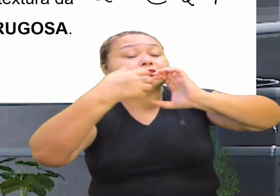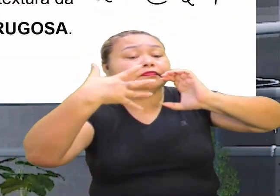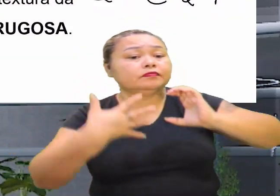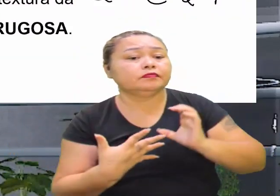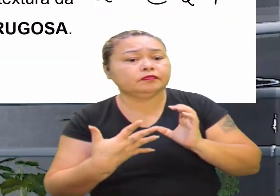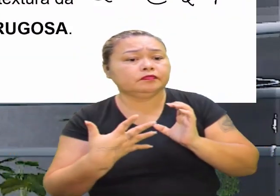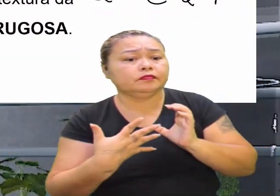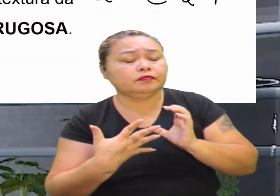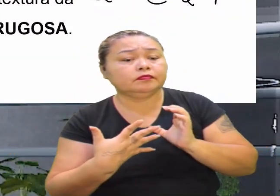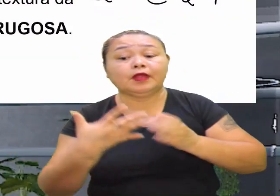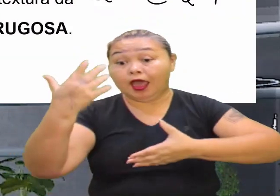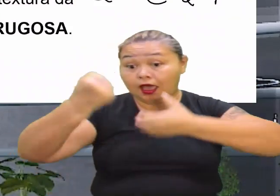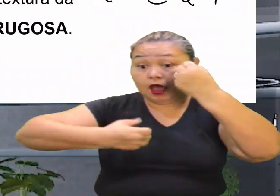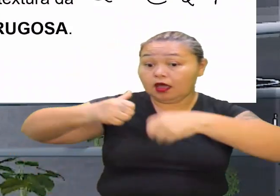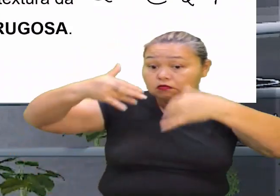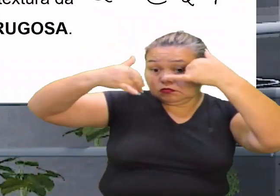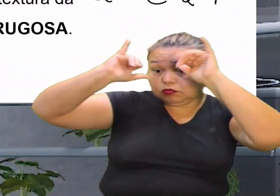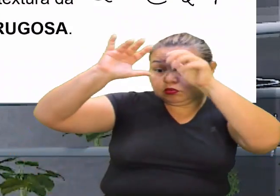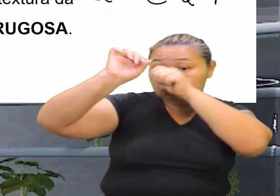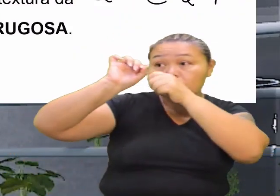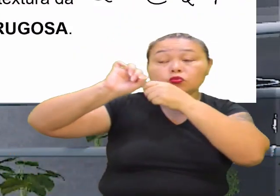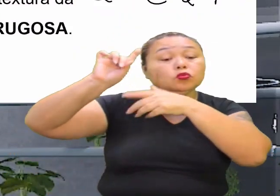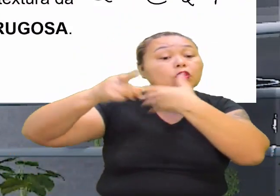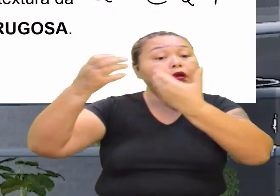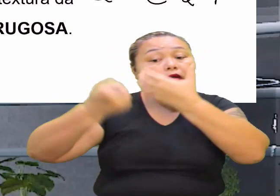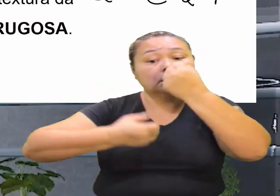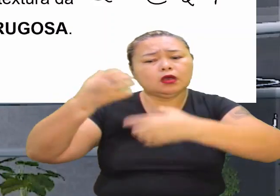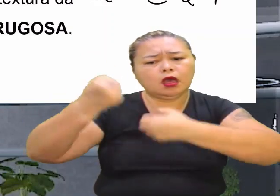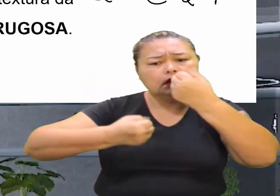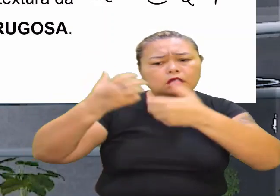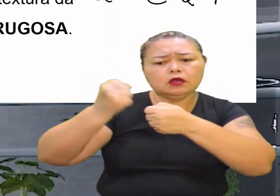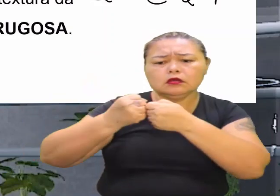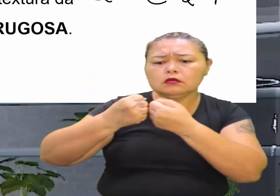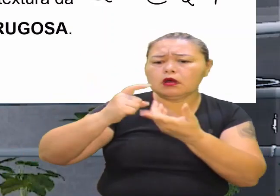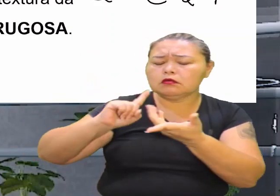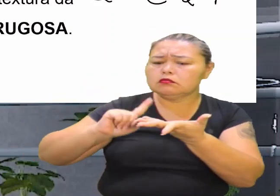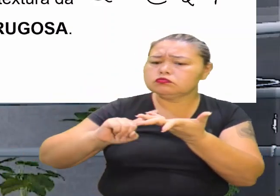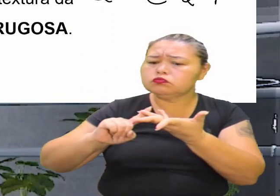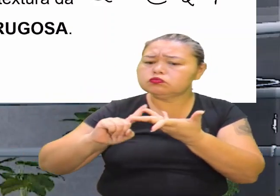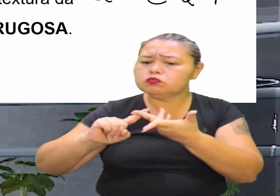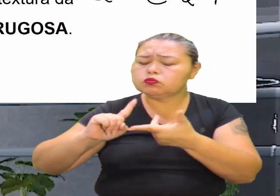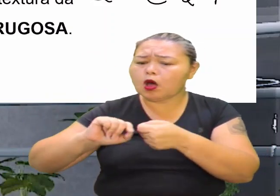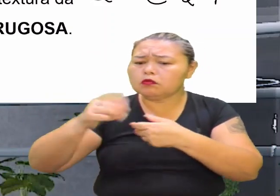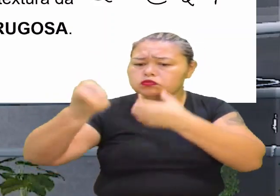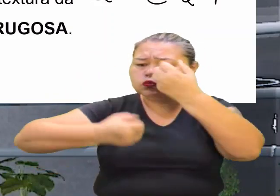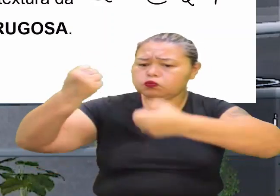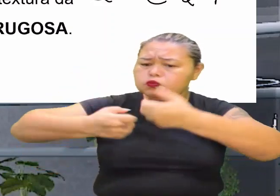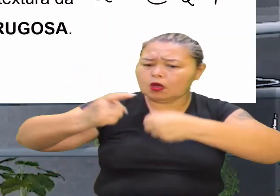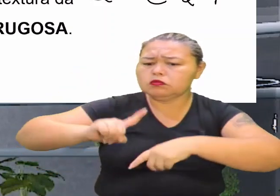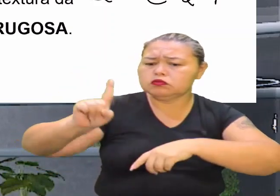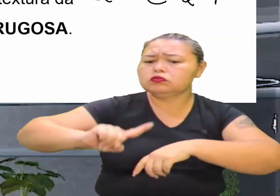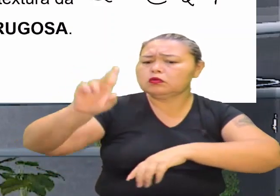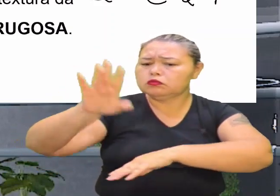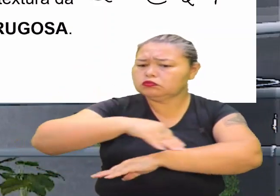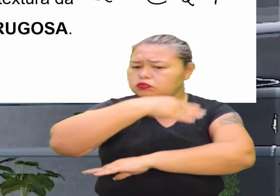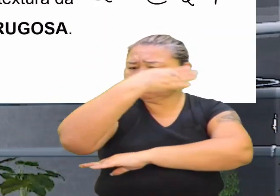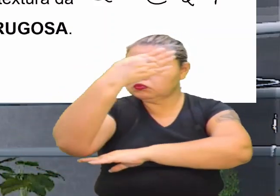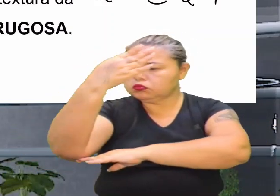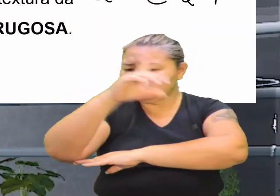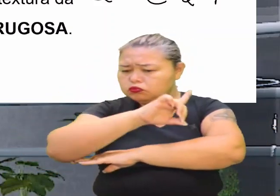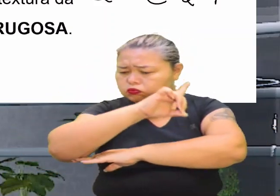característica. Uma vaca produzir tantos litros de leite por dia. E ela tem que manter